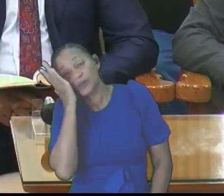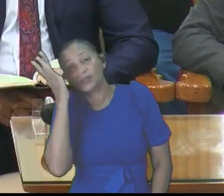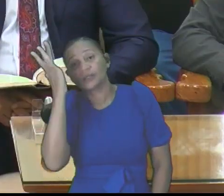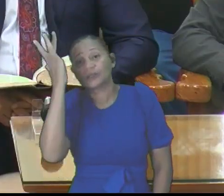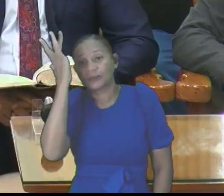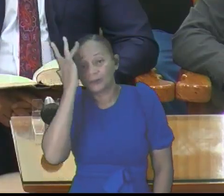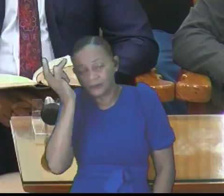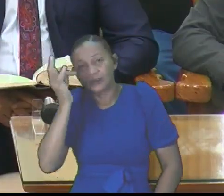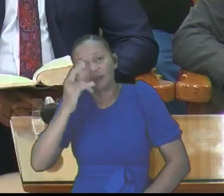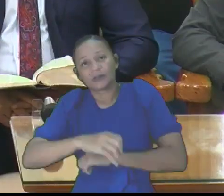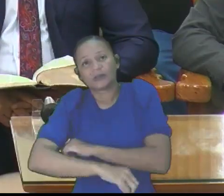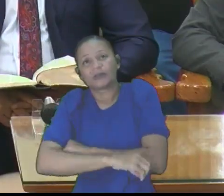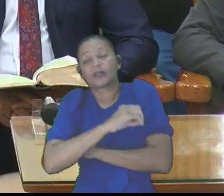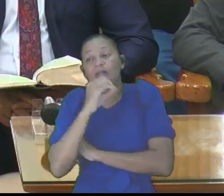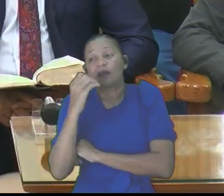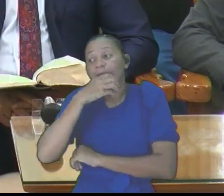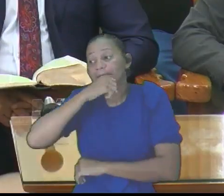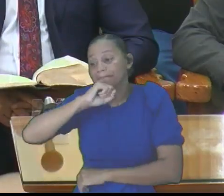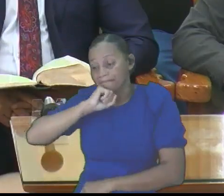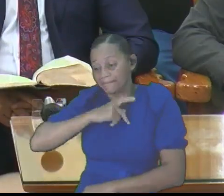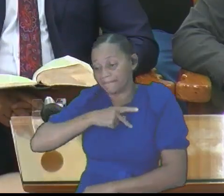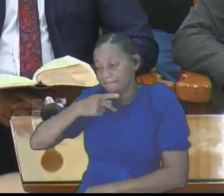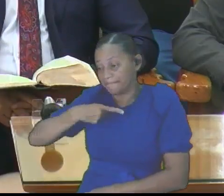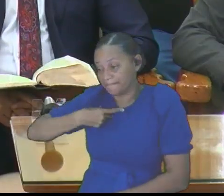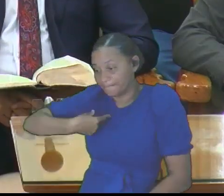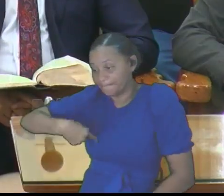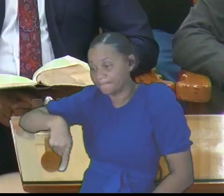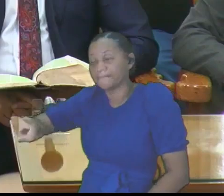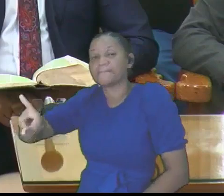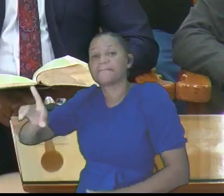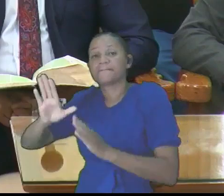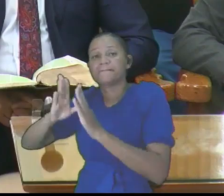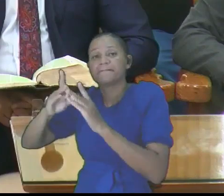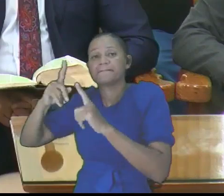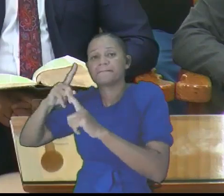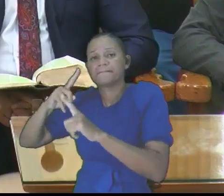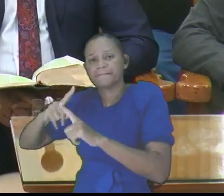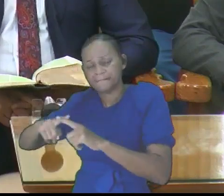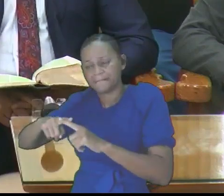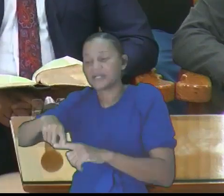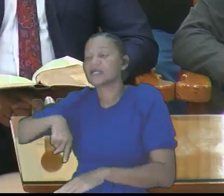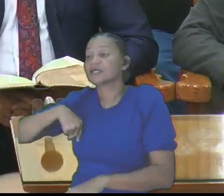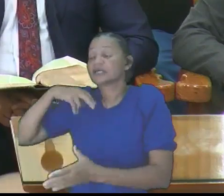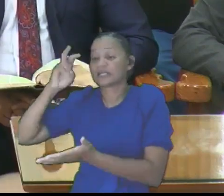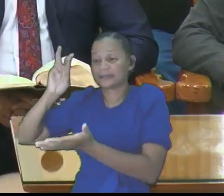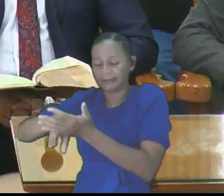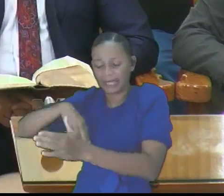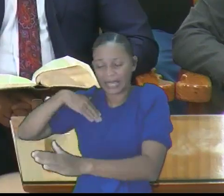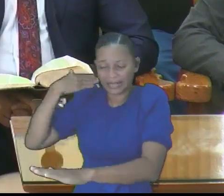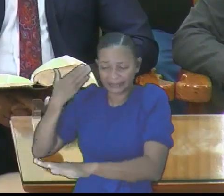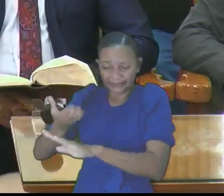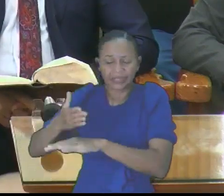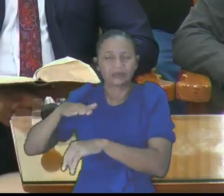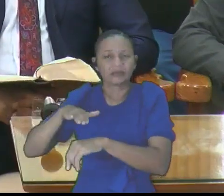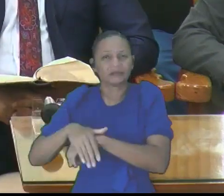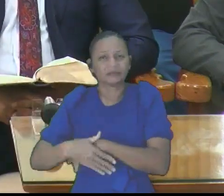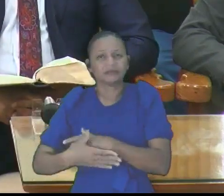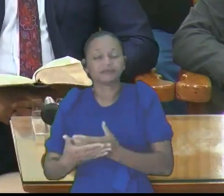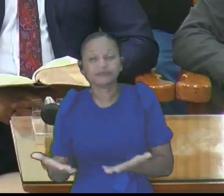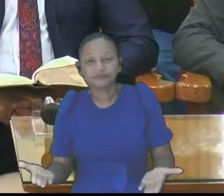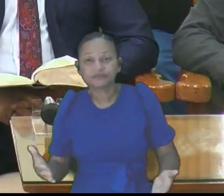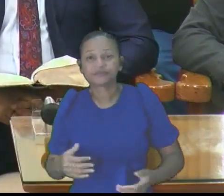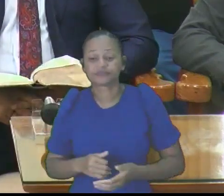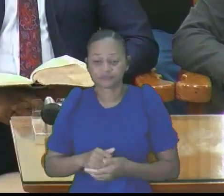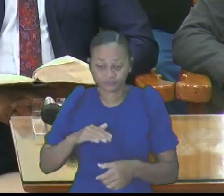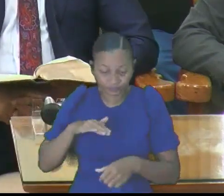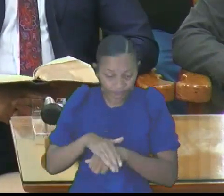manhã, o pai foi para a igreja, o pai era pastor, passou o dia todo na igreja, dia de manhã só chegava de noite, lá em São Paulo. E meus irmãos, quando